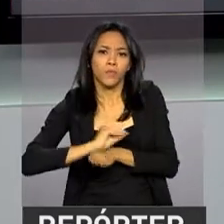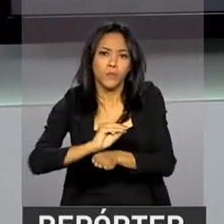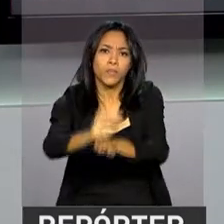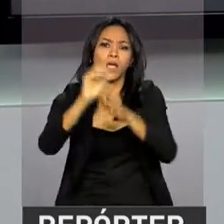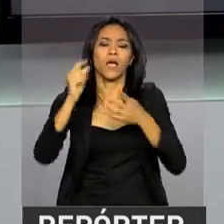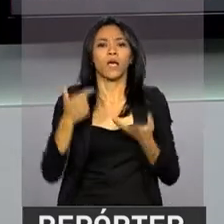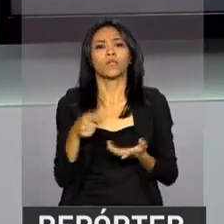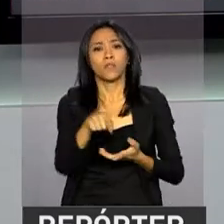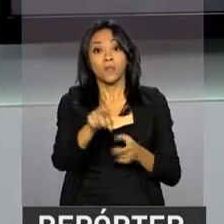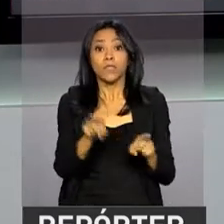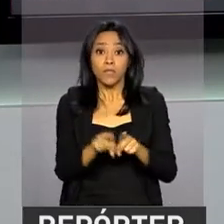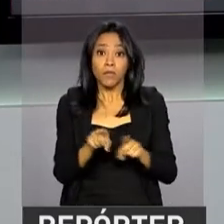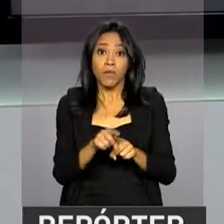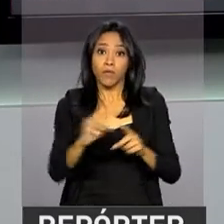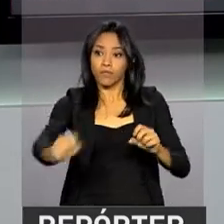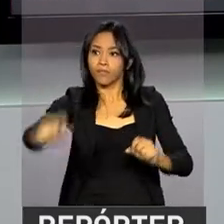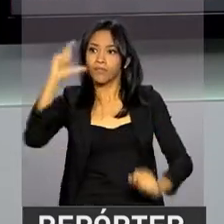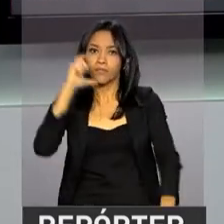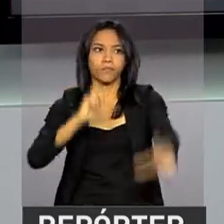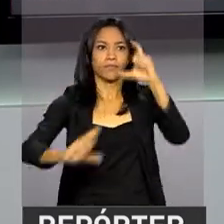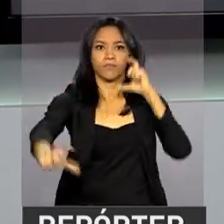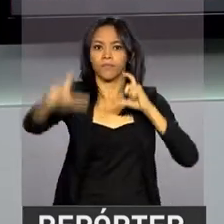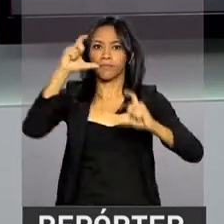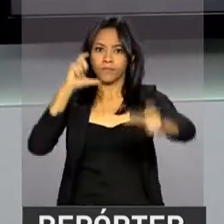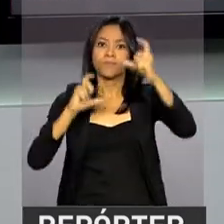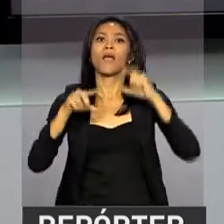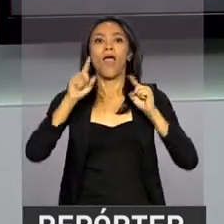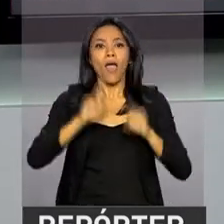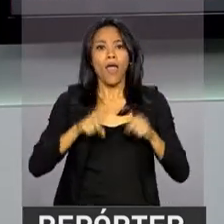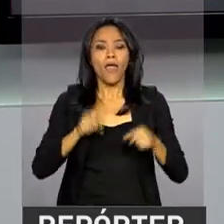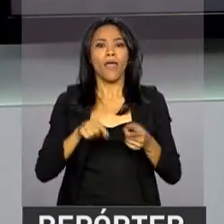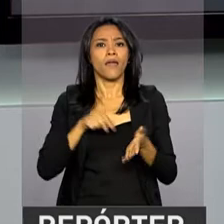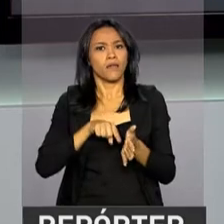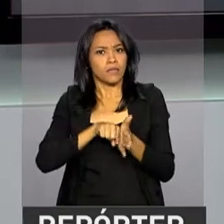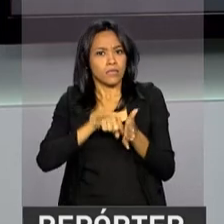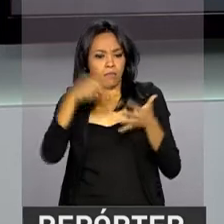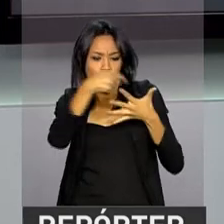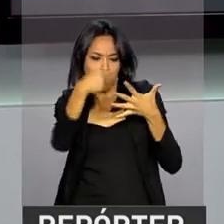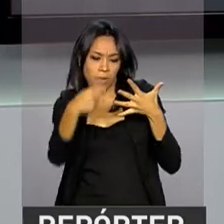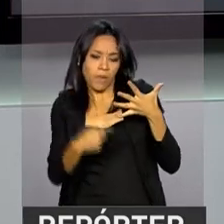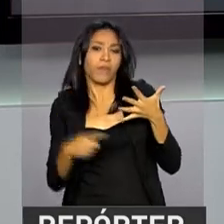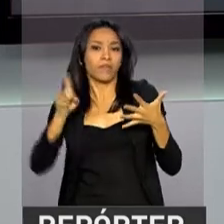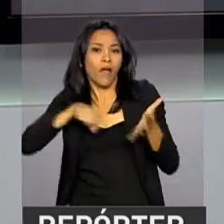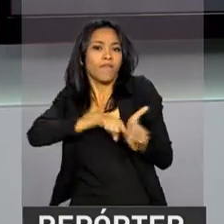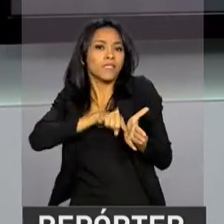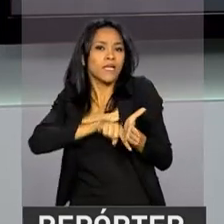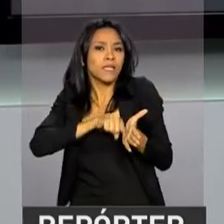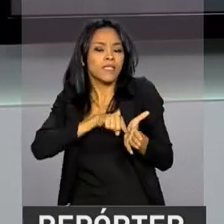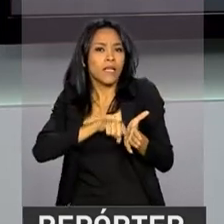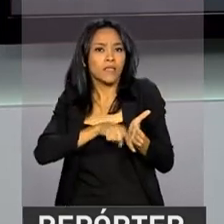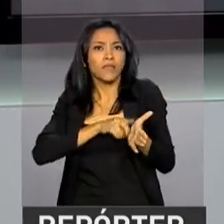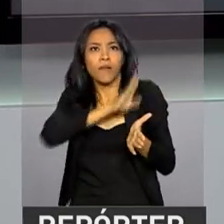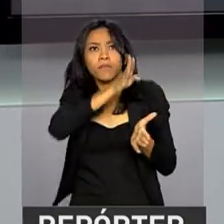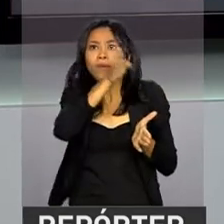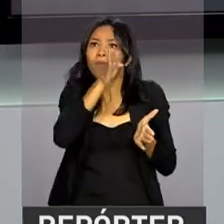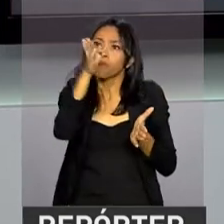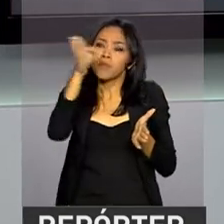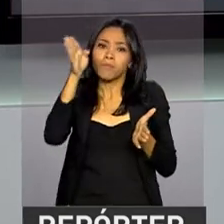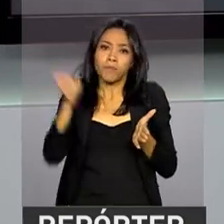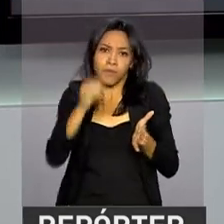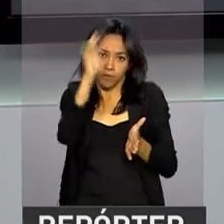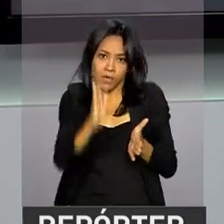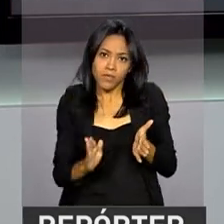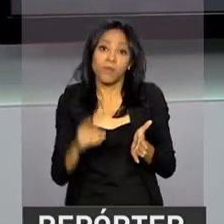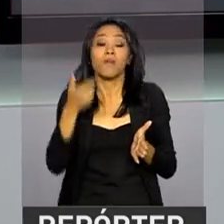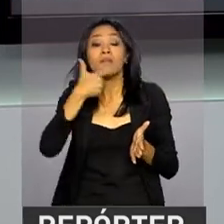conservação e sinalização estão entre os itens fiscalizados pelas equipes que percorrem as estradas que cortam o país